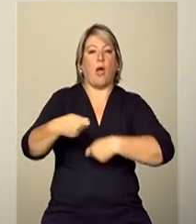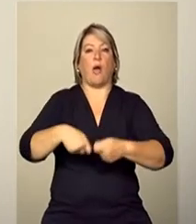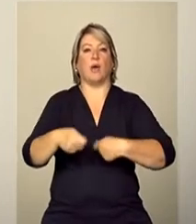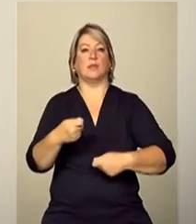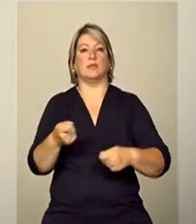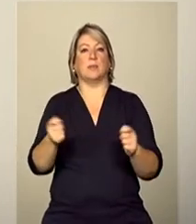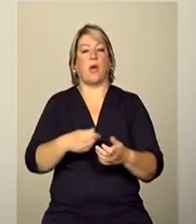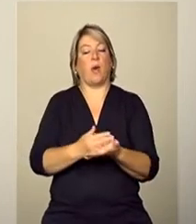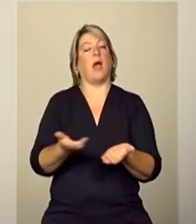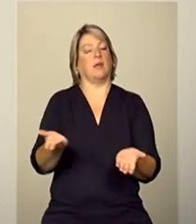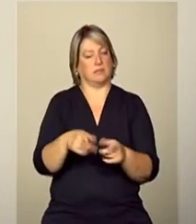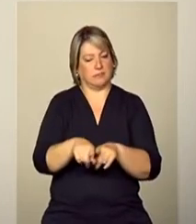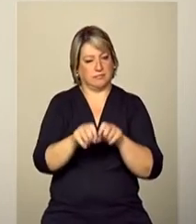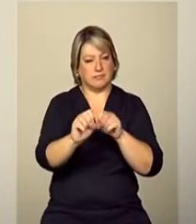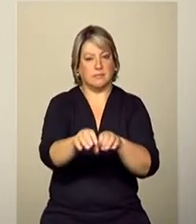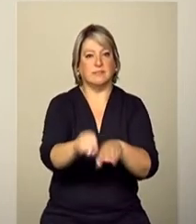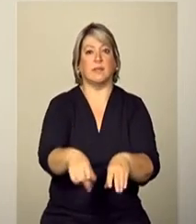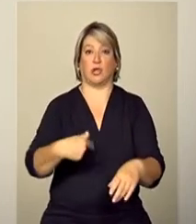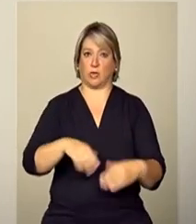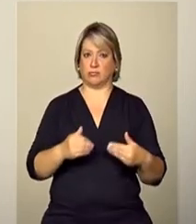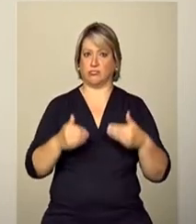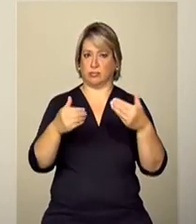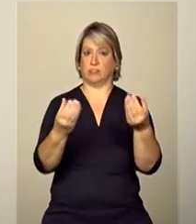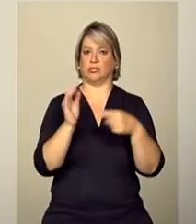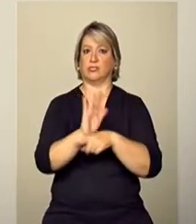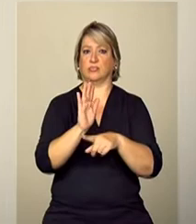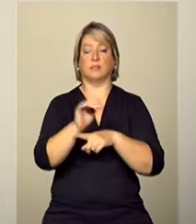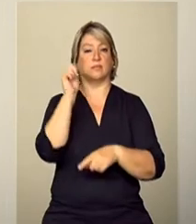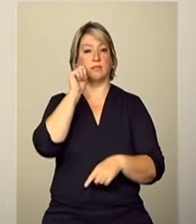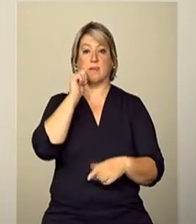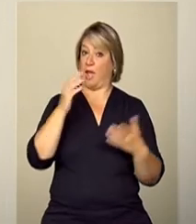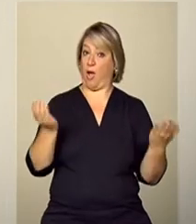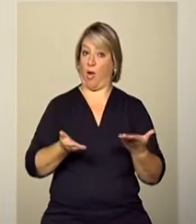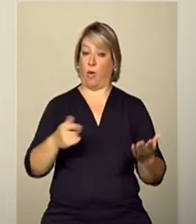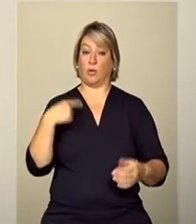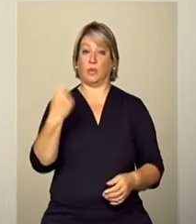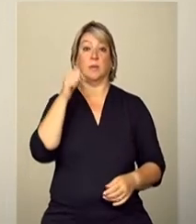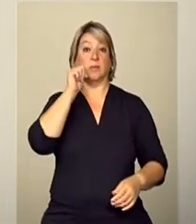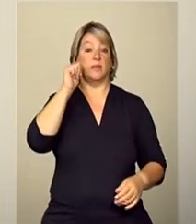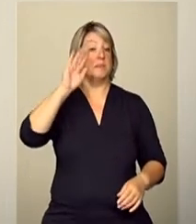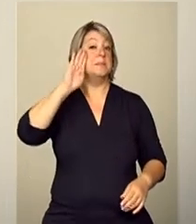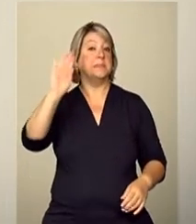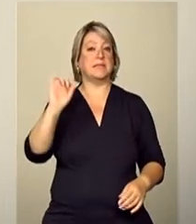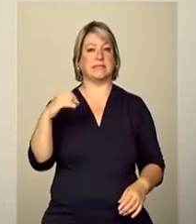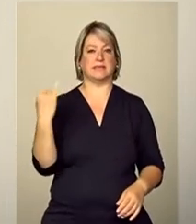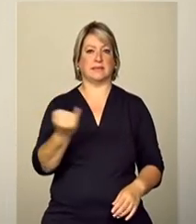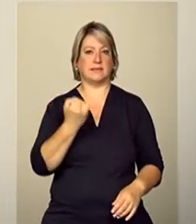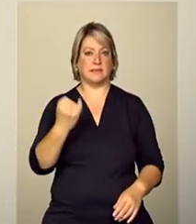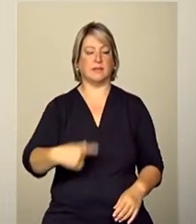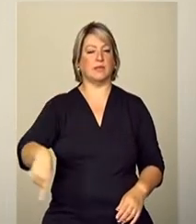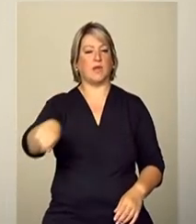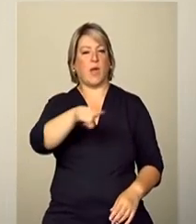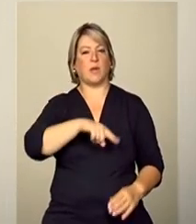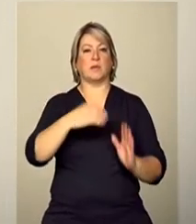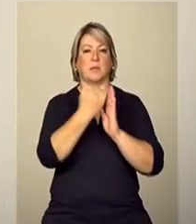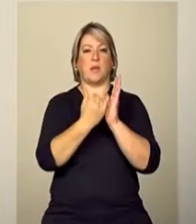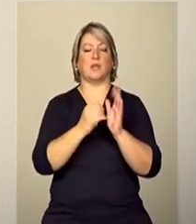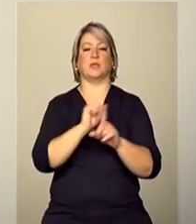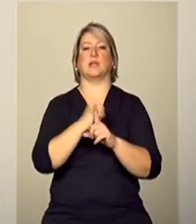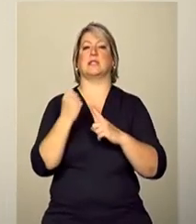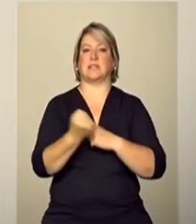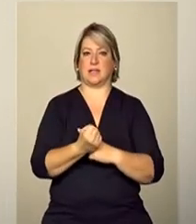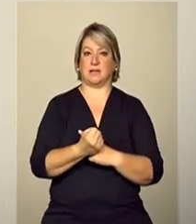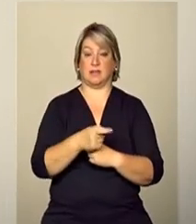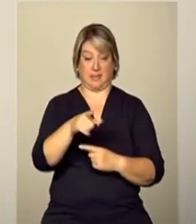nós avançamos muito no Apoio às mulheres e hoje elas são as personagens principais dos Nossos programas